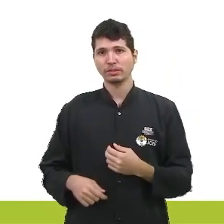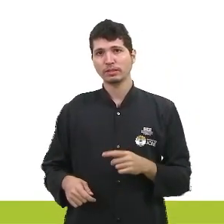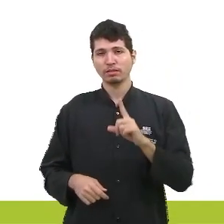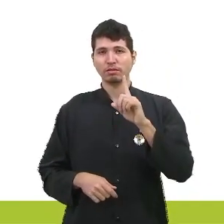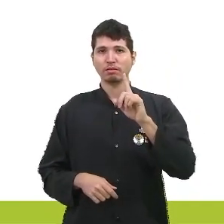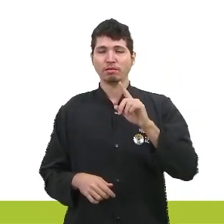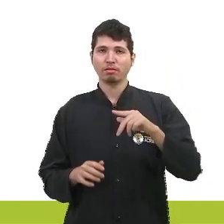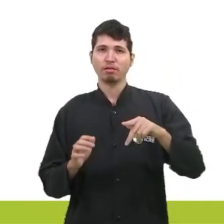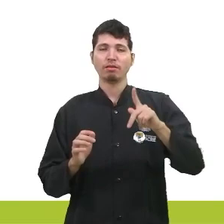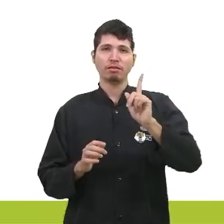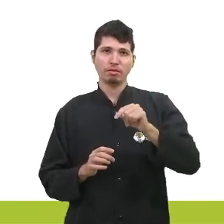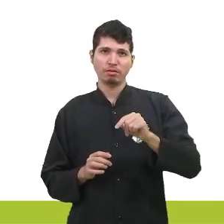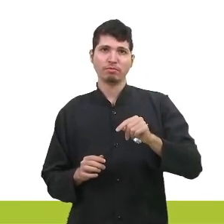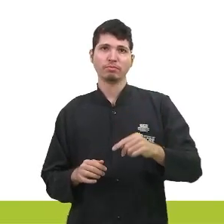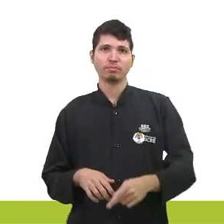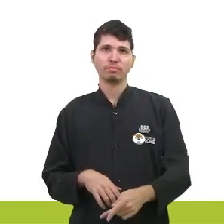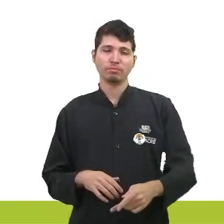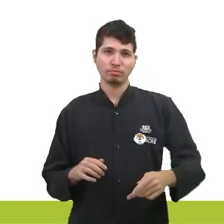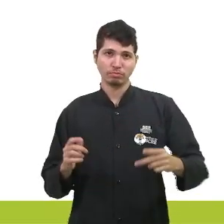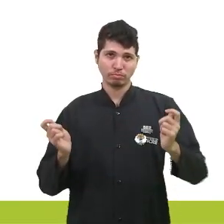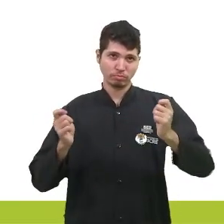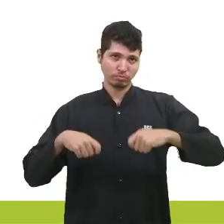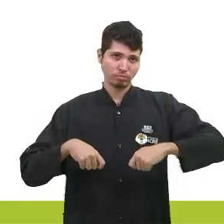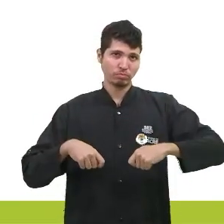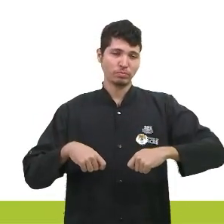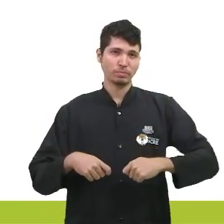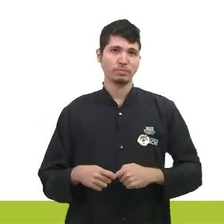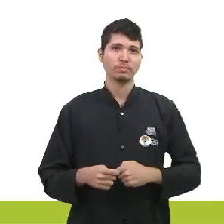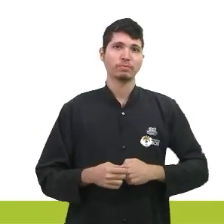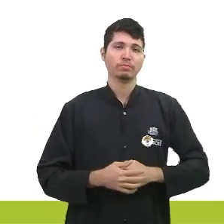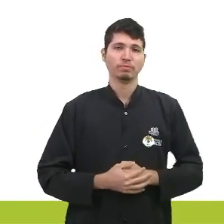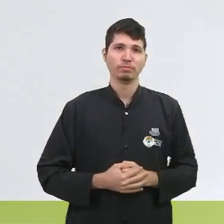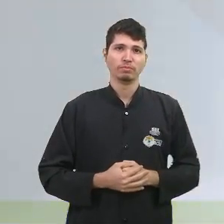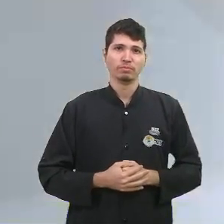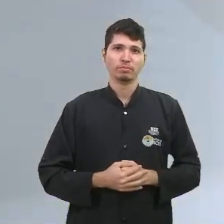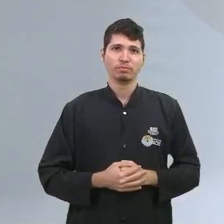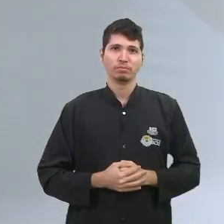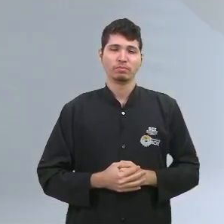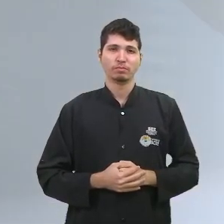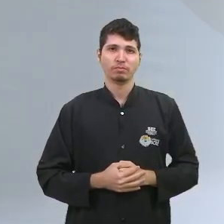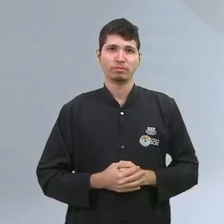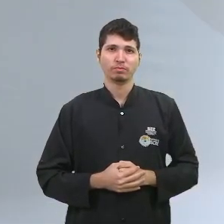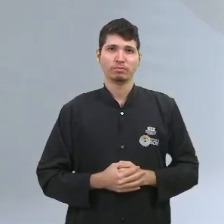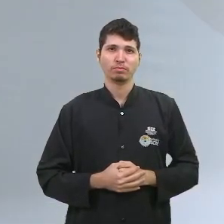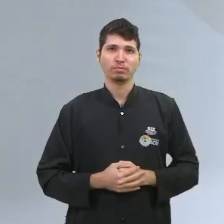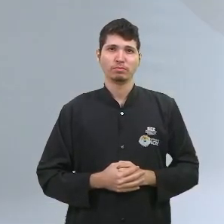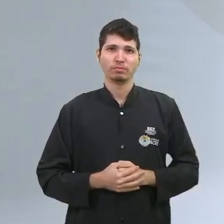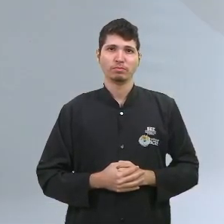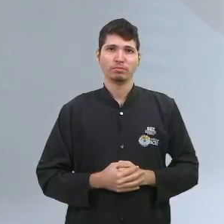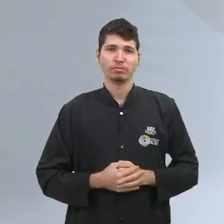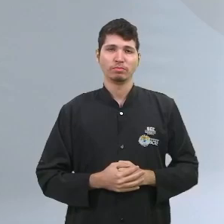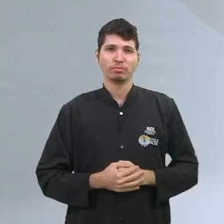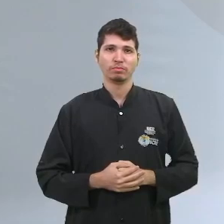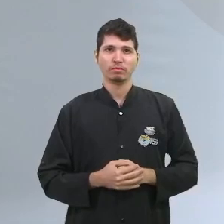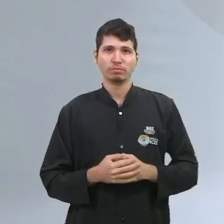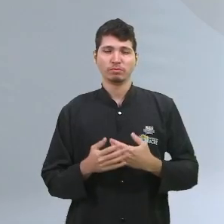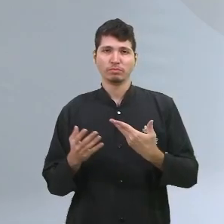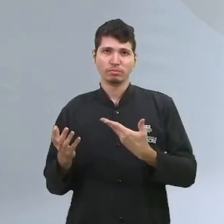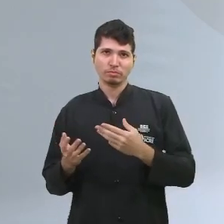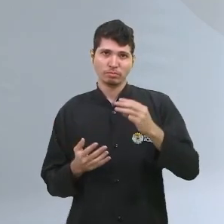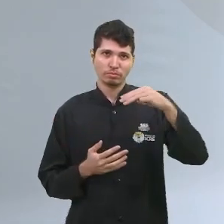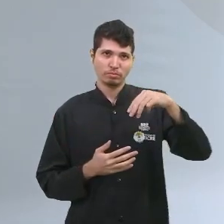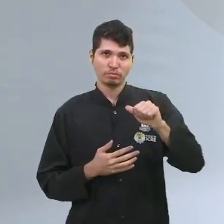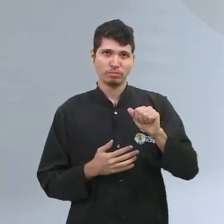que ele é um ser para a morte então para heidegger o